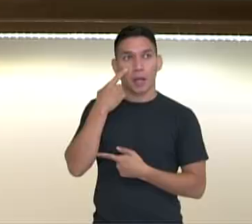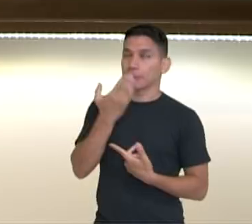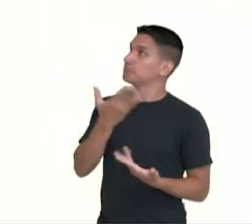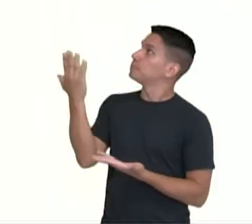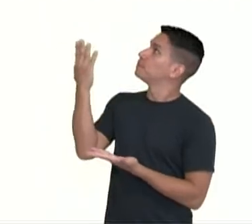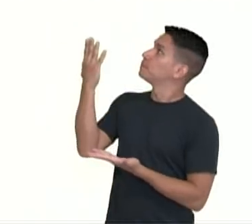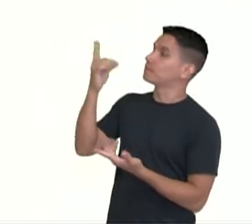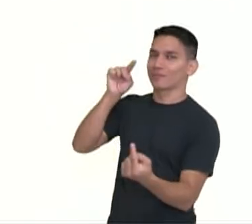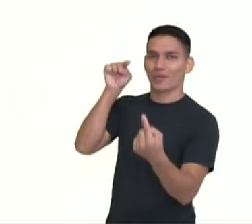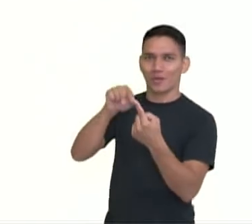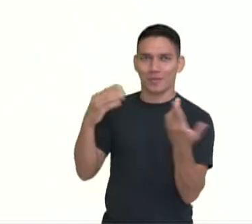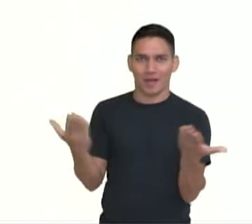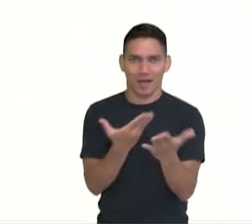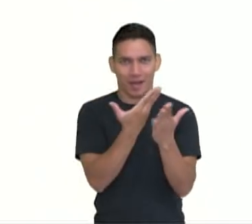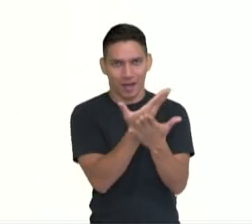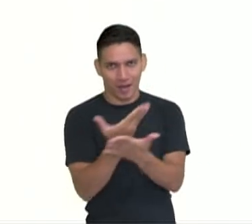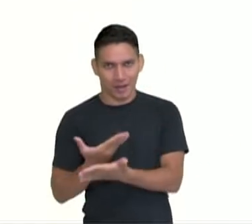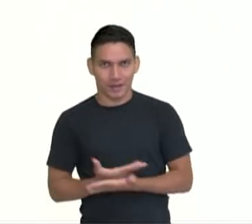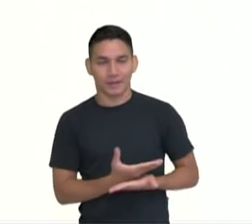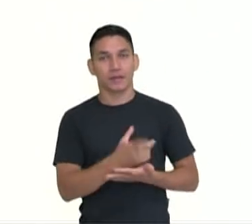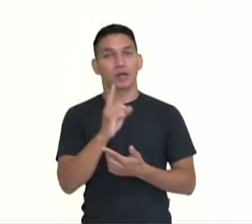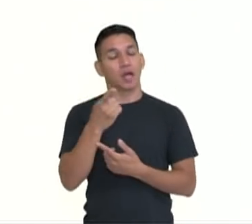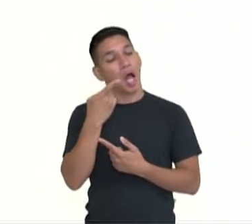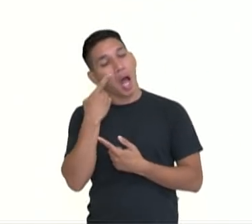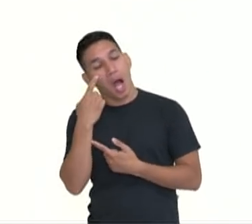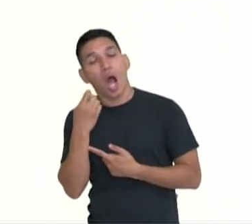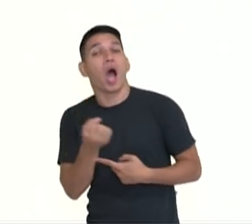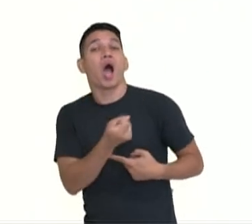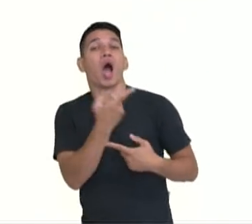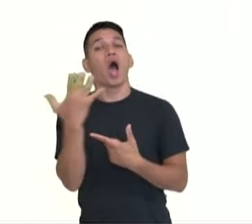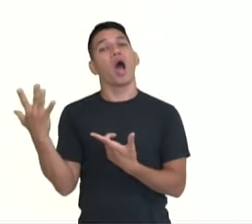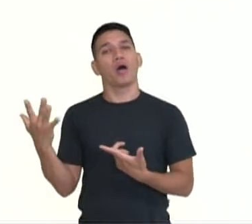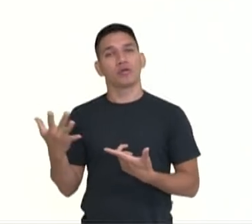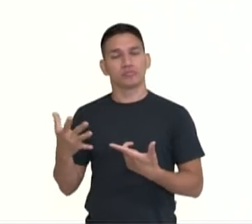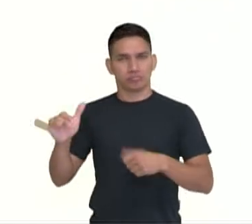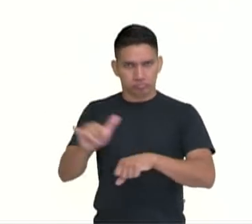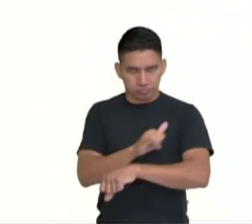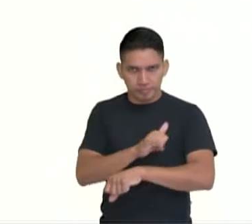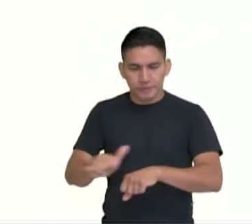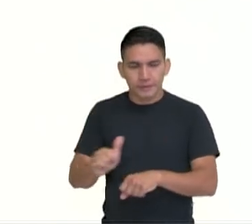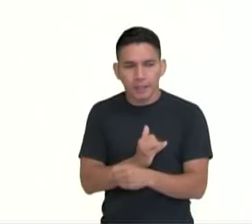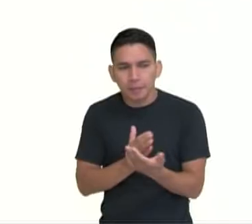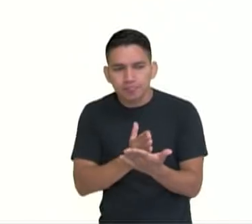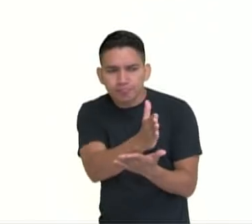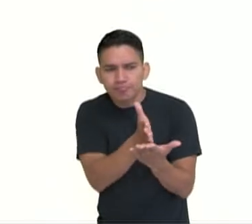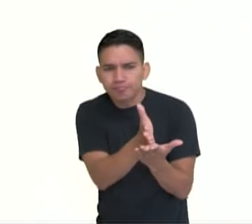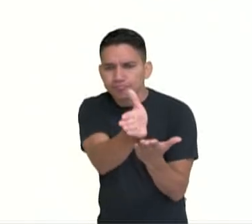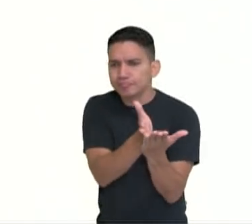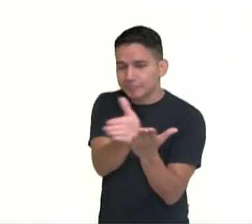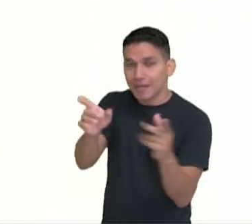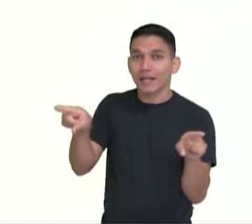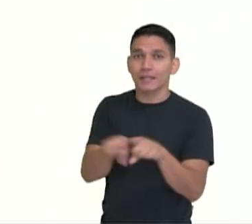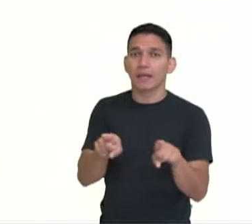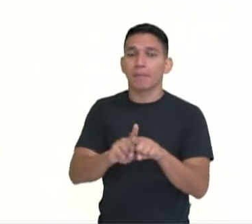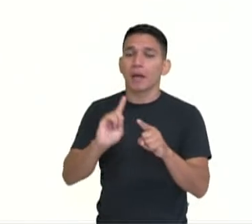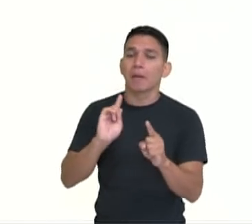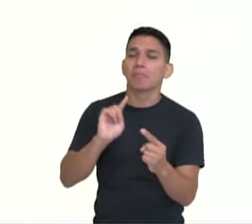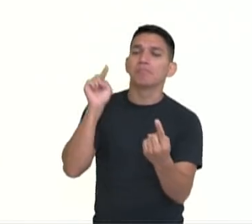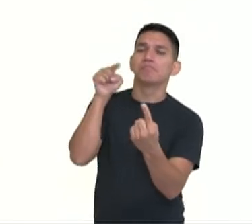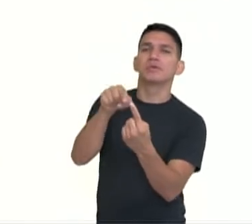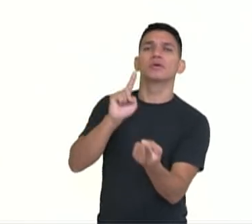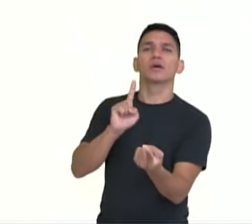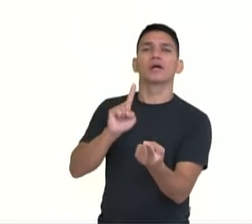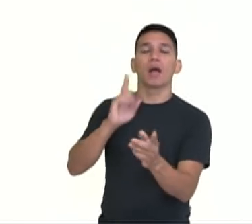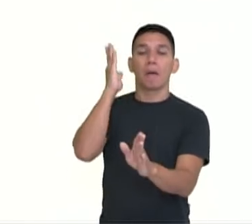hoje, conhecer alguns instrumentos de orientação e identificar os pontos cardeais e colaterais.